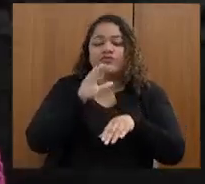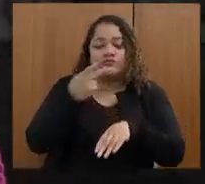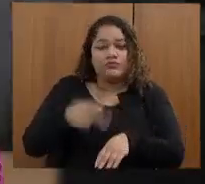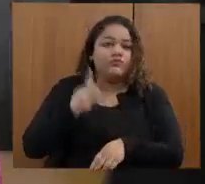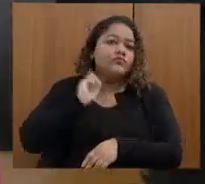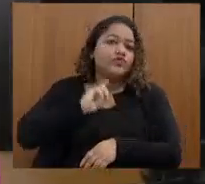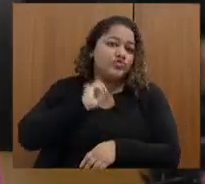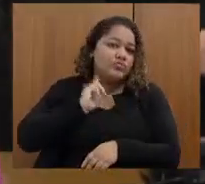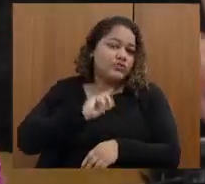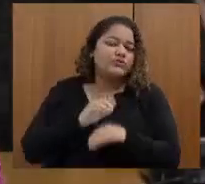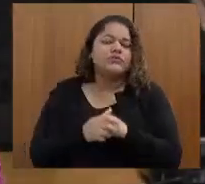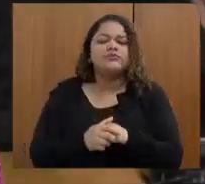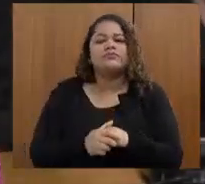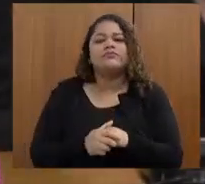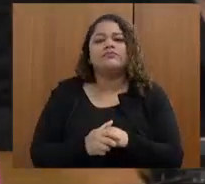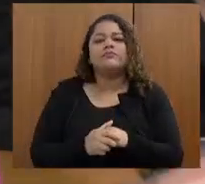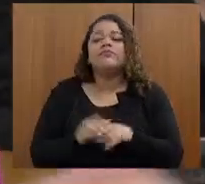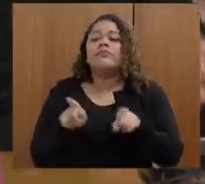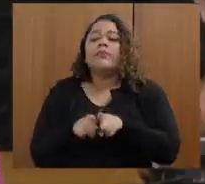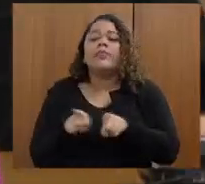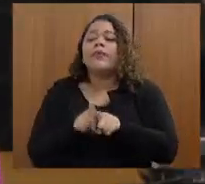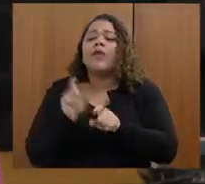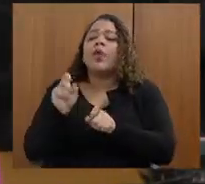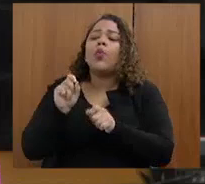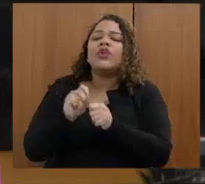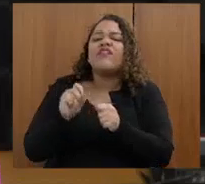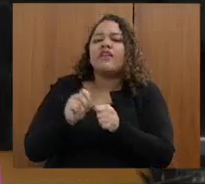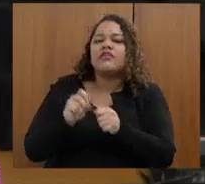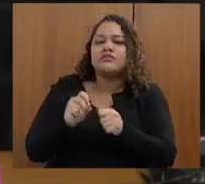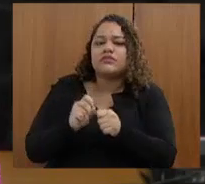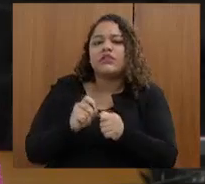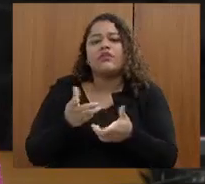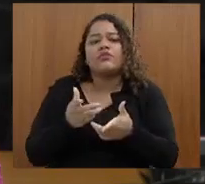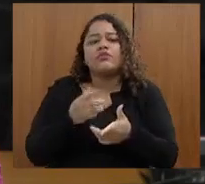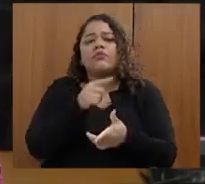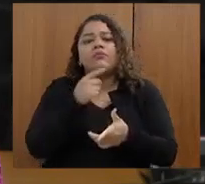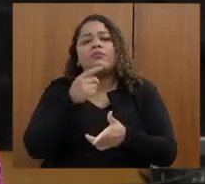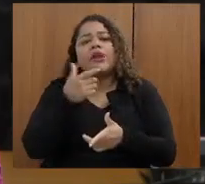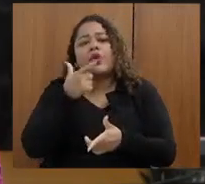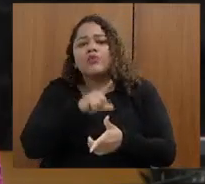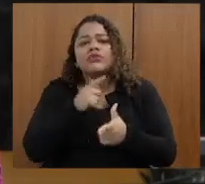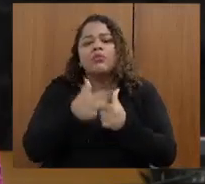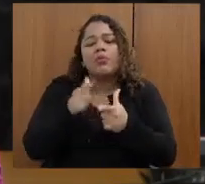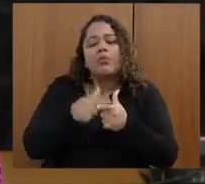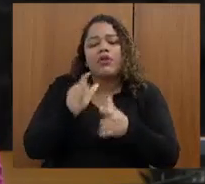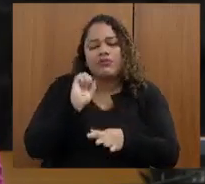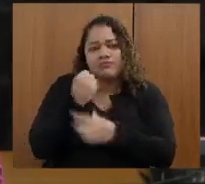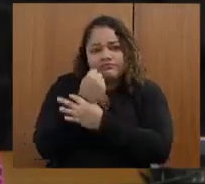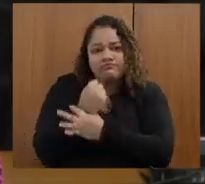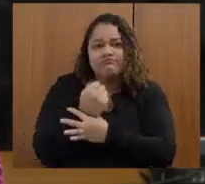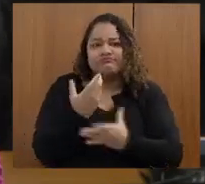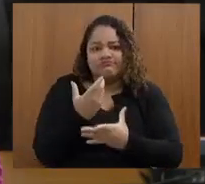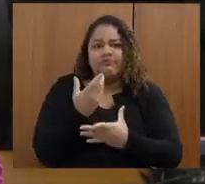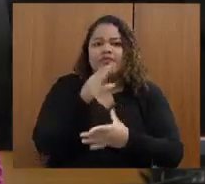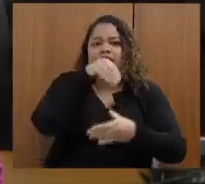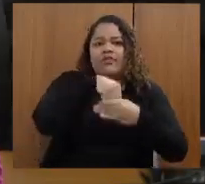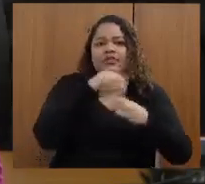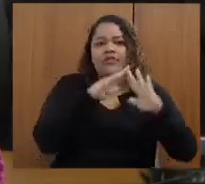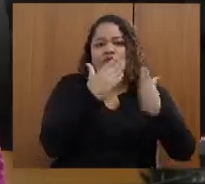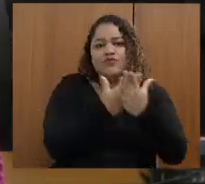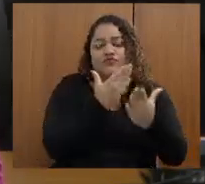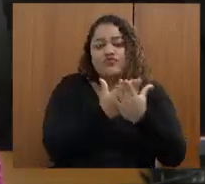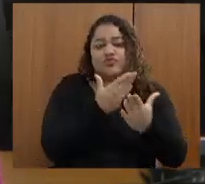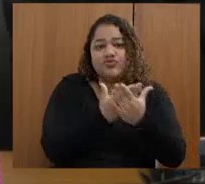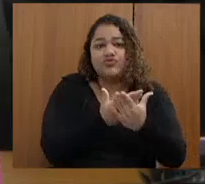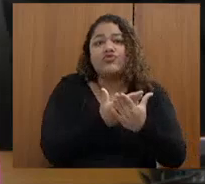contra a precariedade e Insegurança do que diz respeito às condições de infraestrutura das escolas da rede estadual de ensino